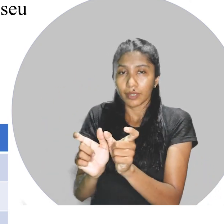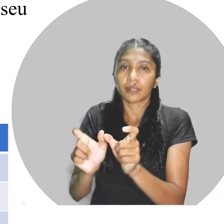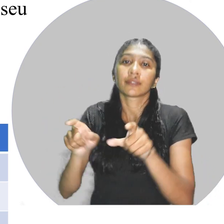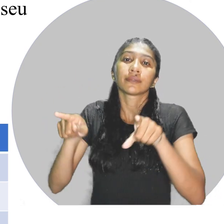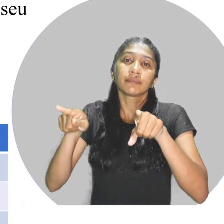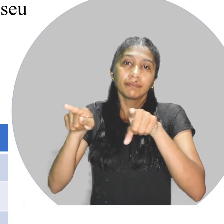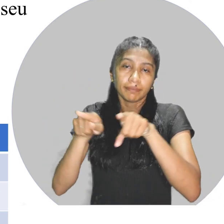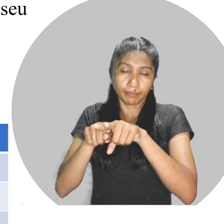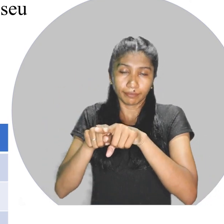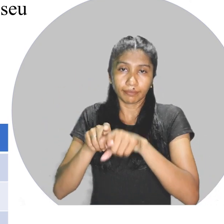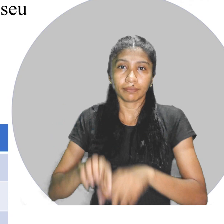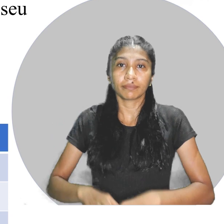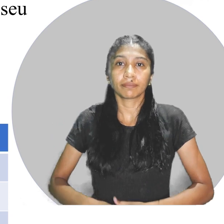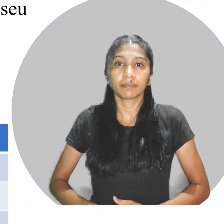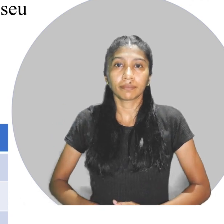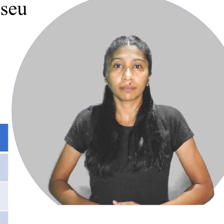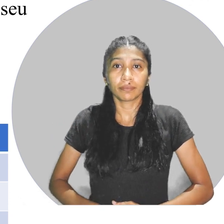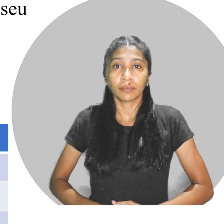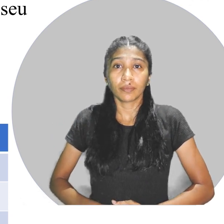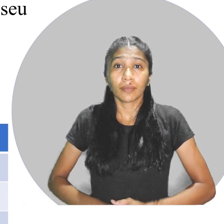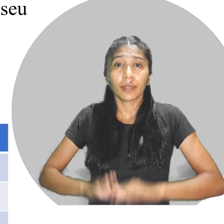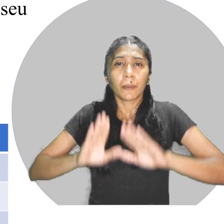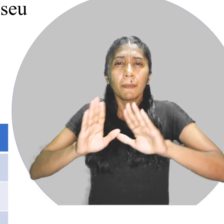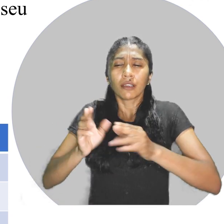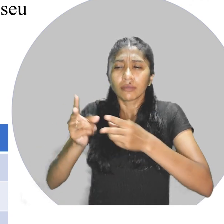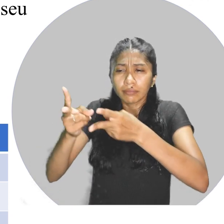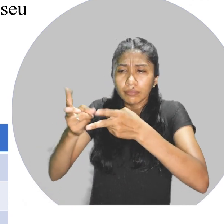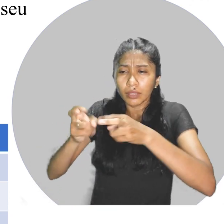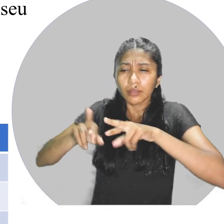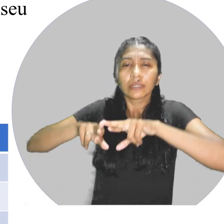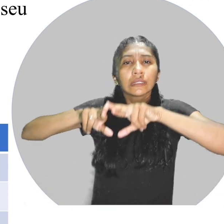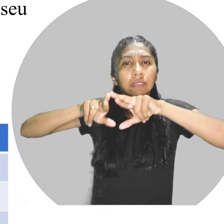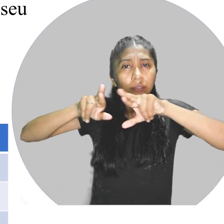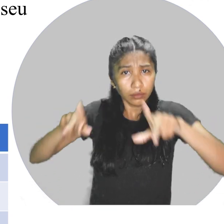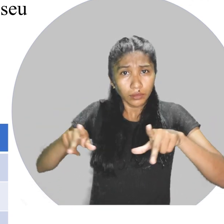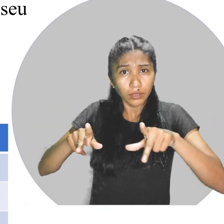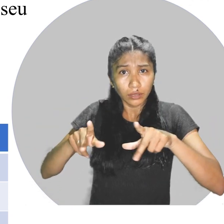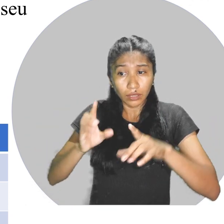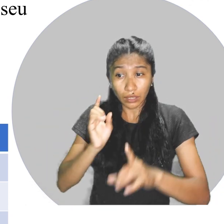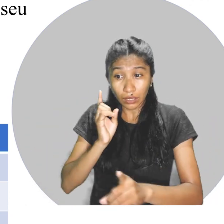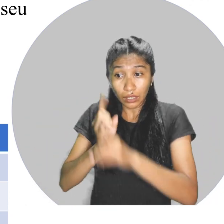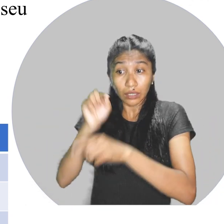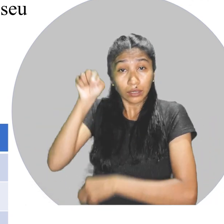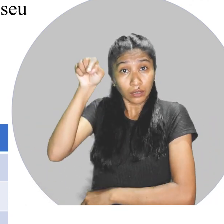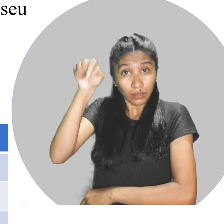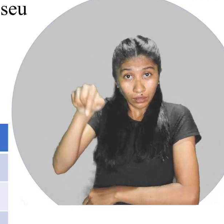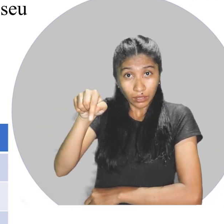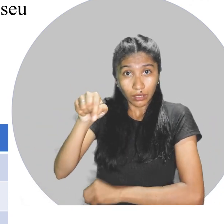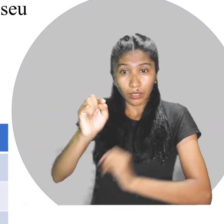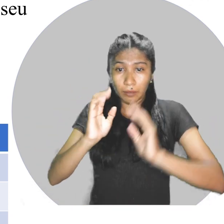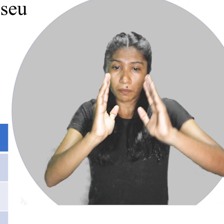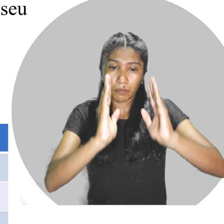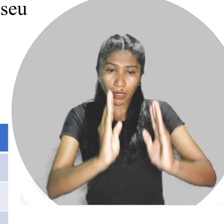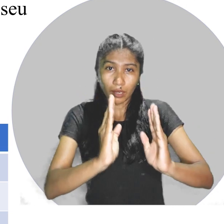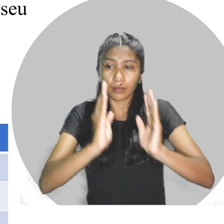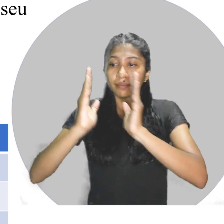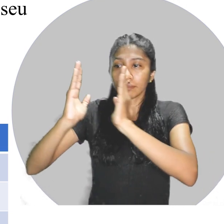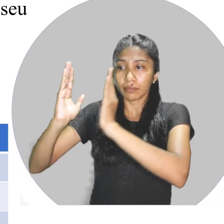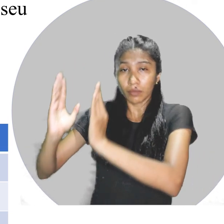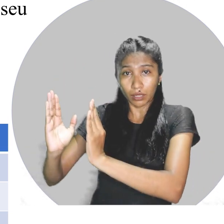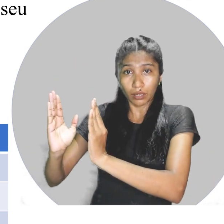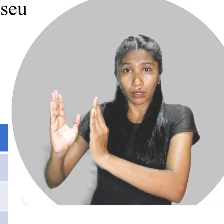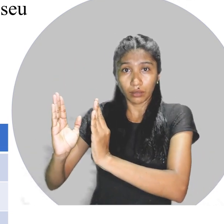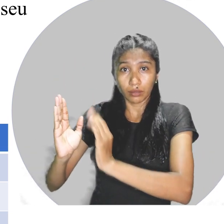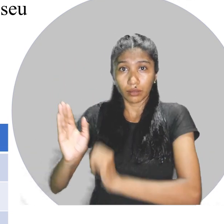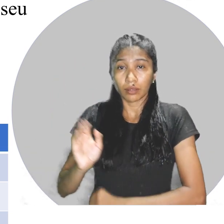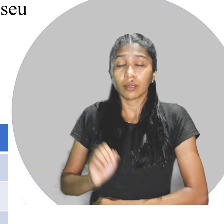possui duas sílabas. A diferença principal que nós encontraremos entre os temas em consoantes e os temas em